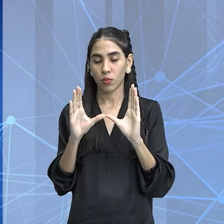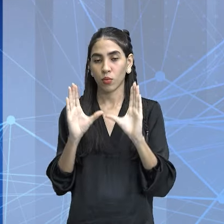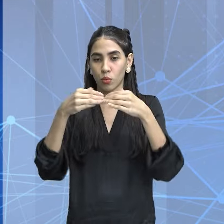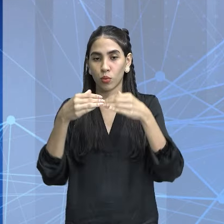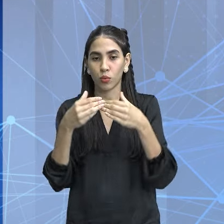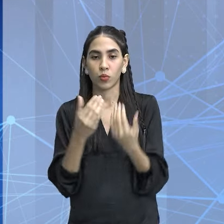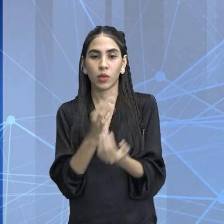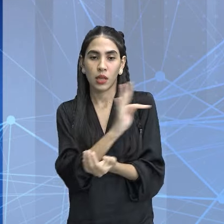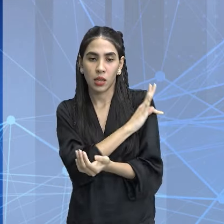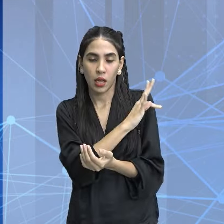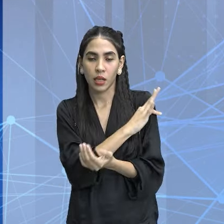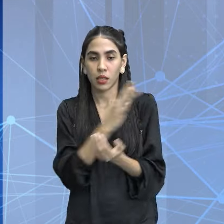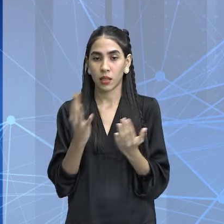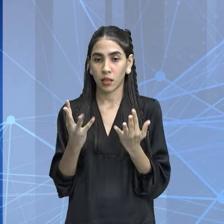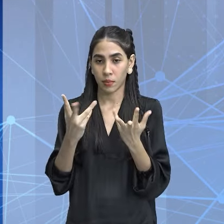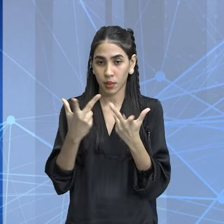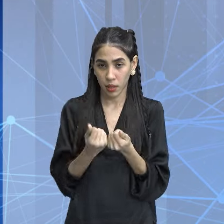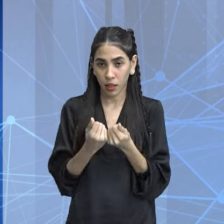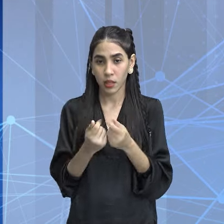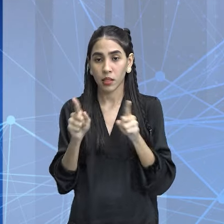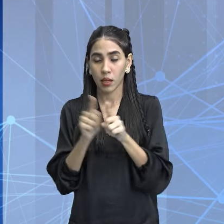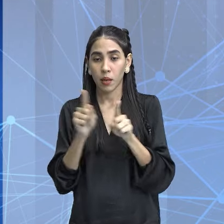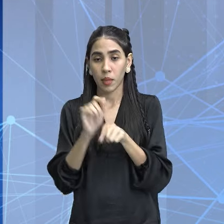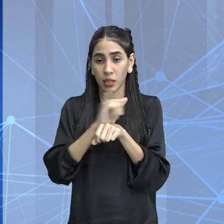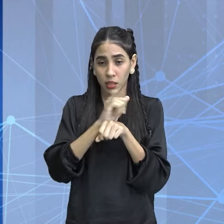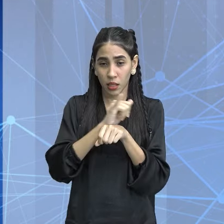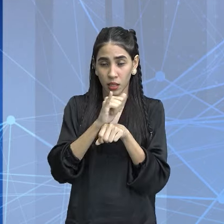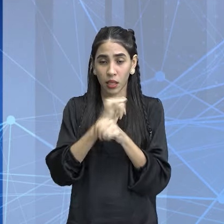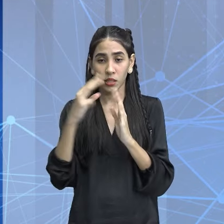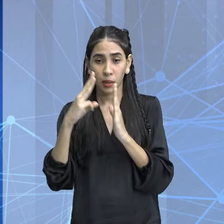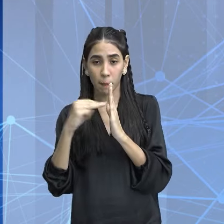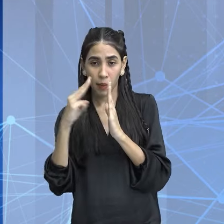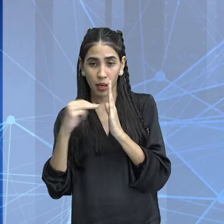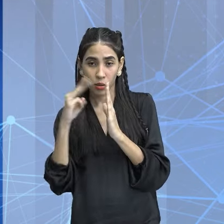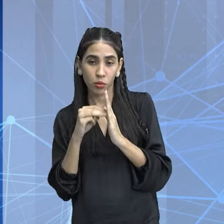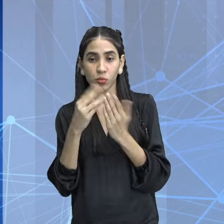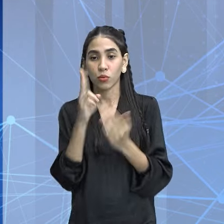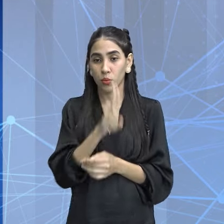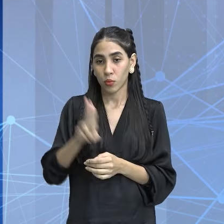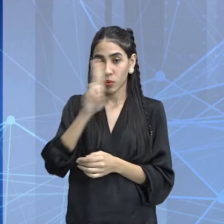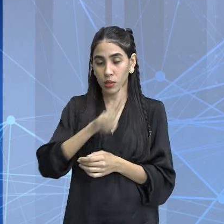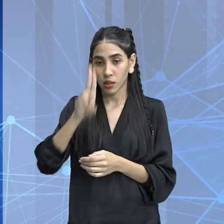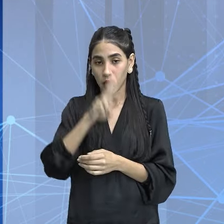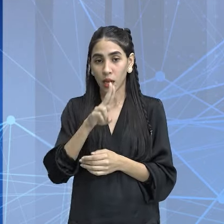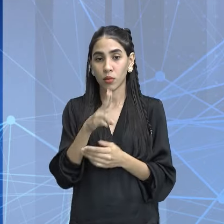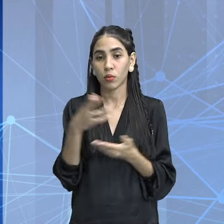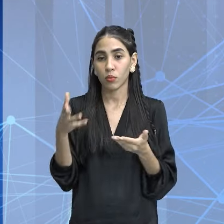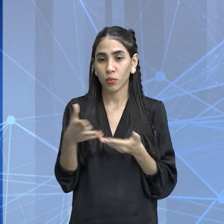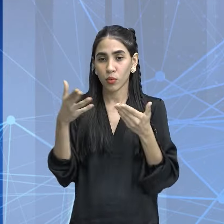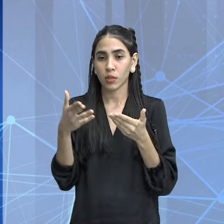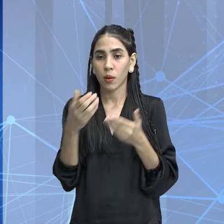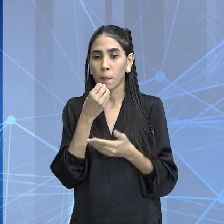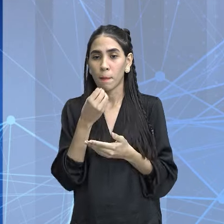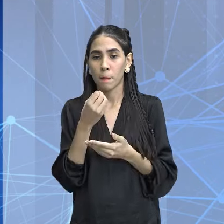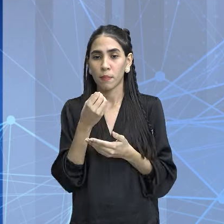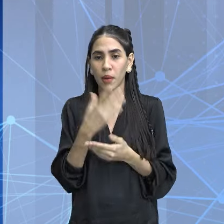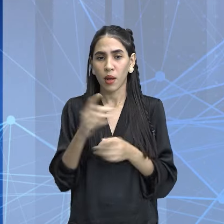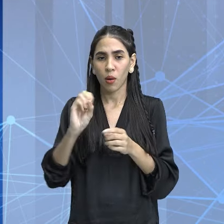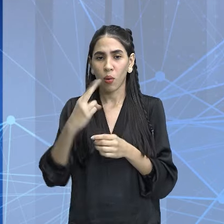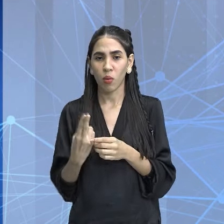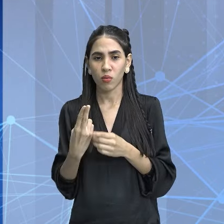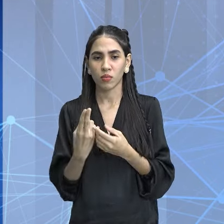técnicas, habilidades, métodos e processos usados na produção de bens ou serviços,